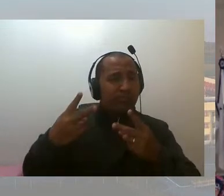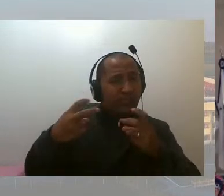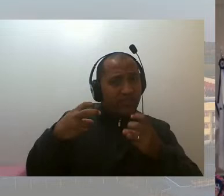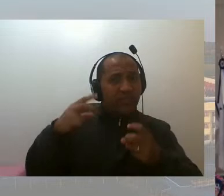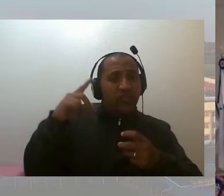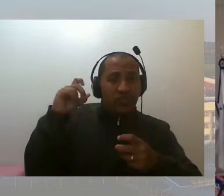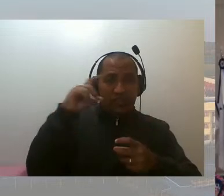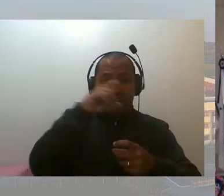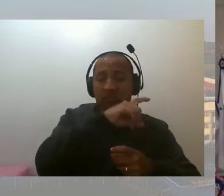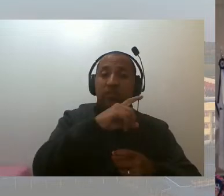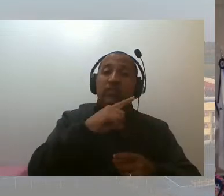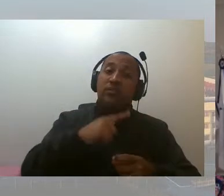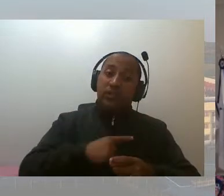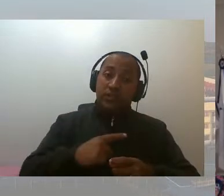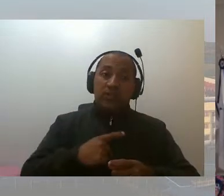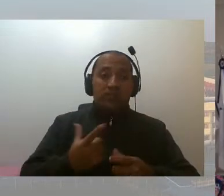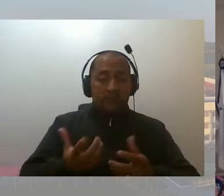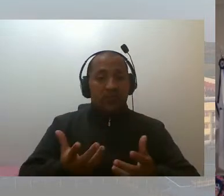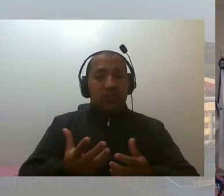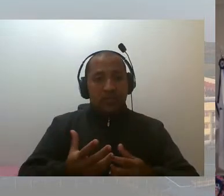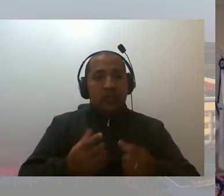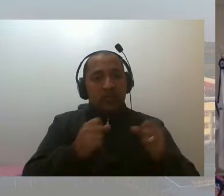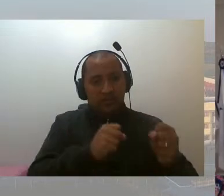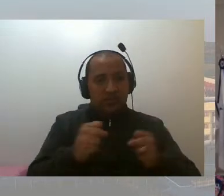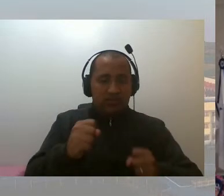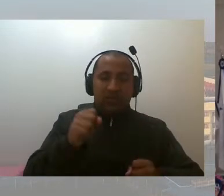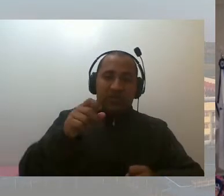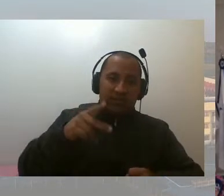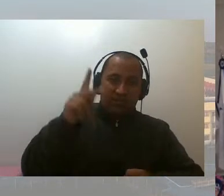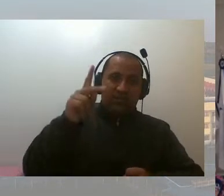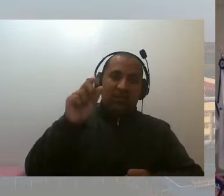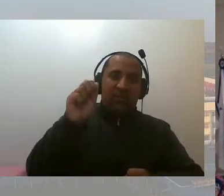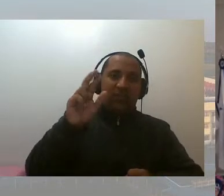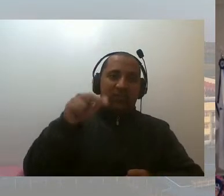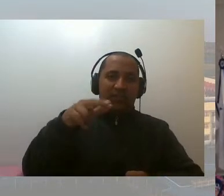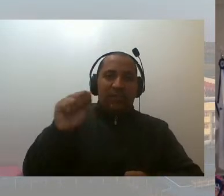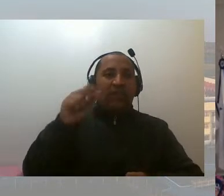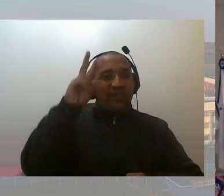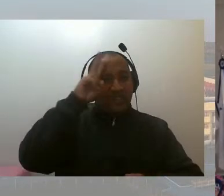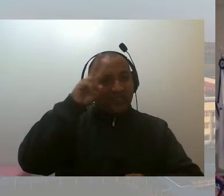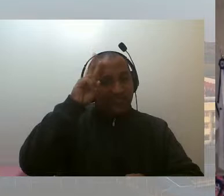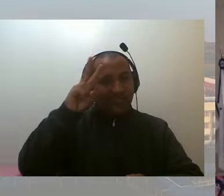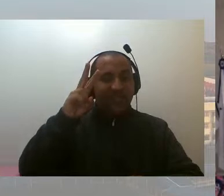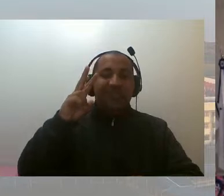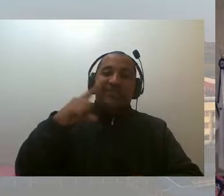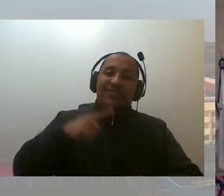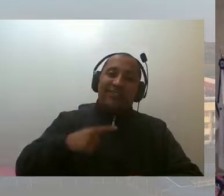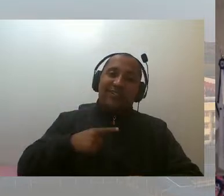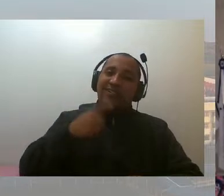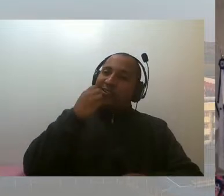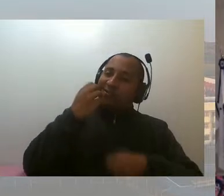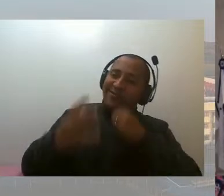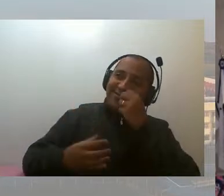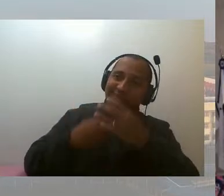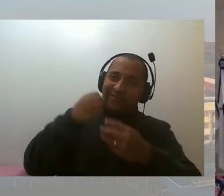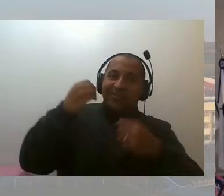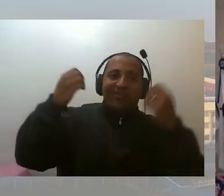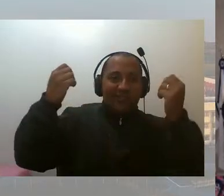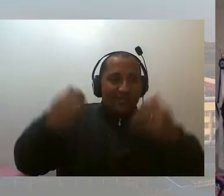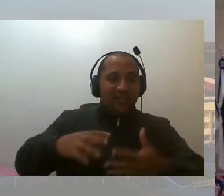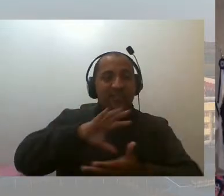vem enfrentando, né? Vejo a Karina aqui, lembro do meu primeiro contato com o CIEP, foi no depoimento da Karina na